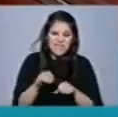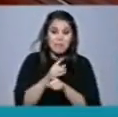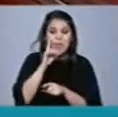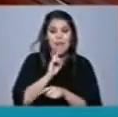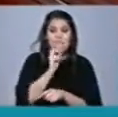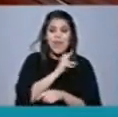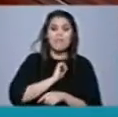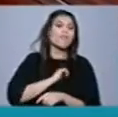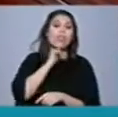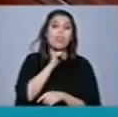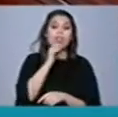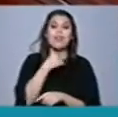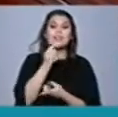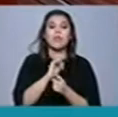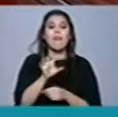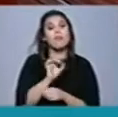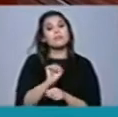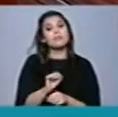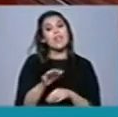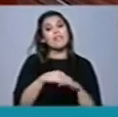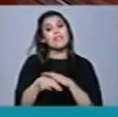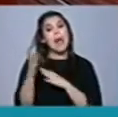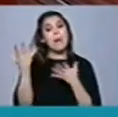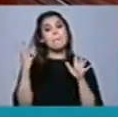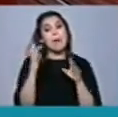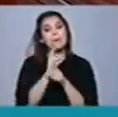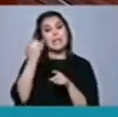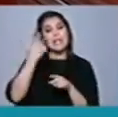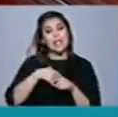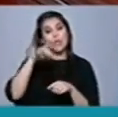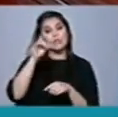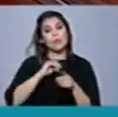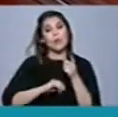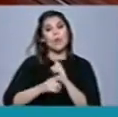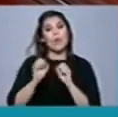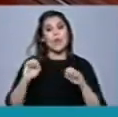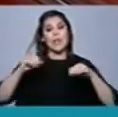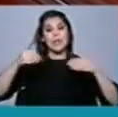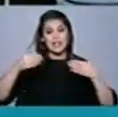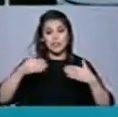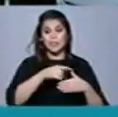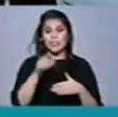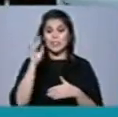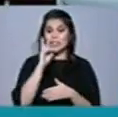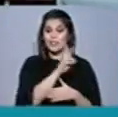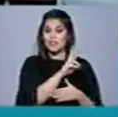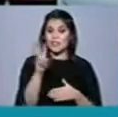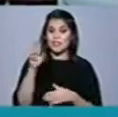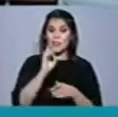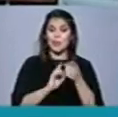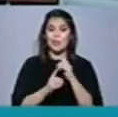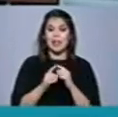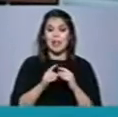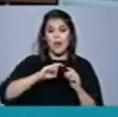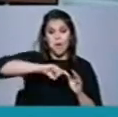avó costumava dizer que esta parte tinha que ser toda feita à mão. Por isso mesmo é que eu estou a utilizar no início da receita, como vem,